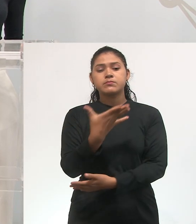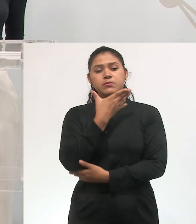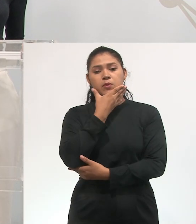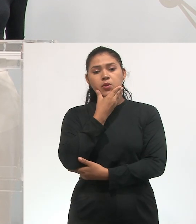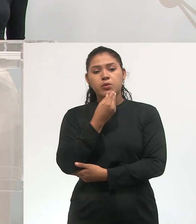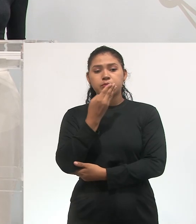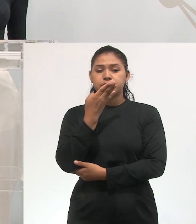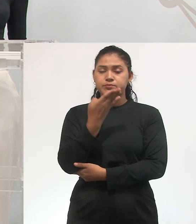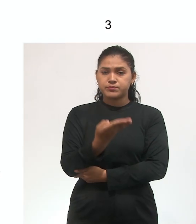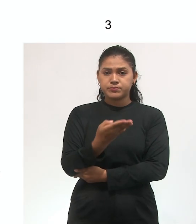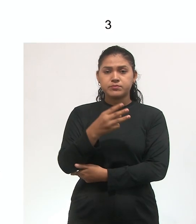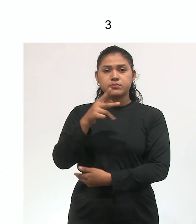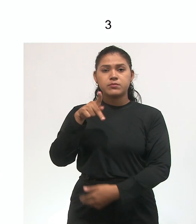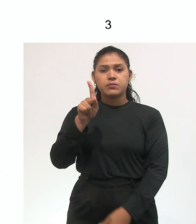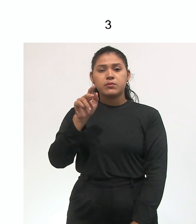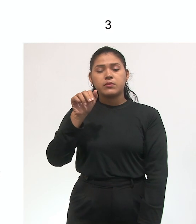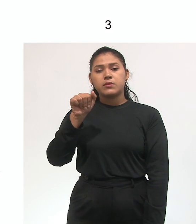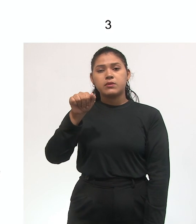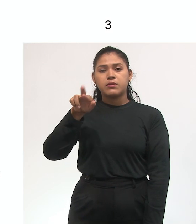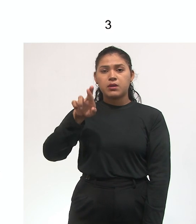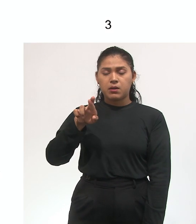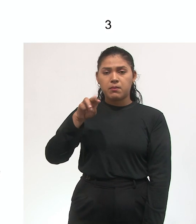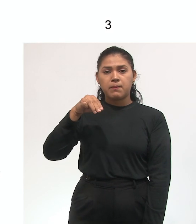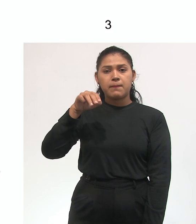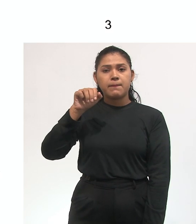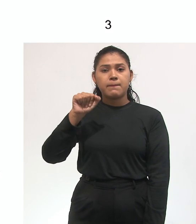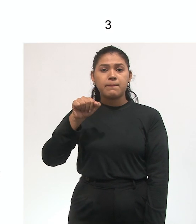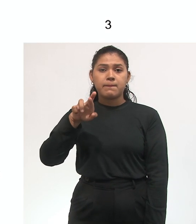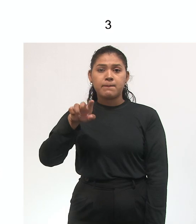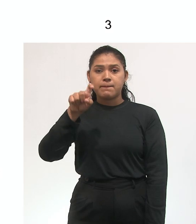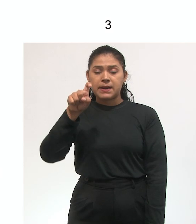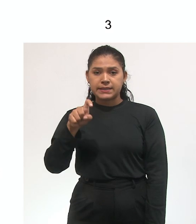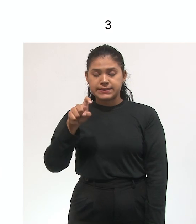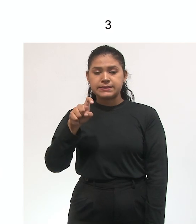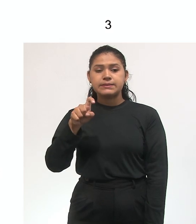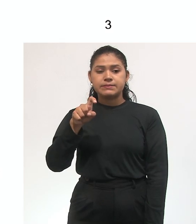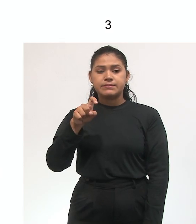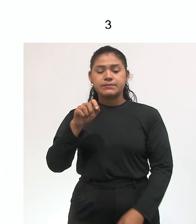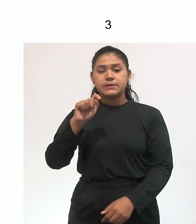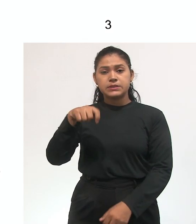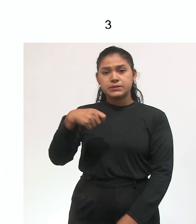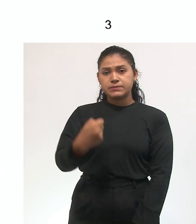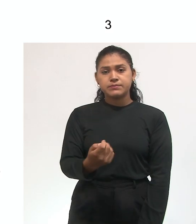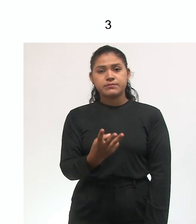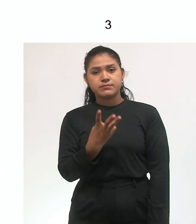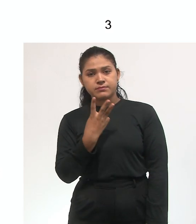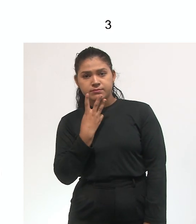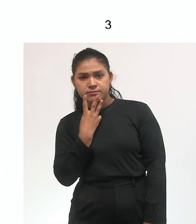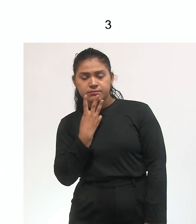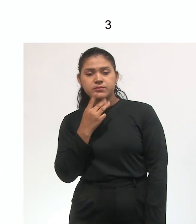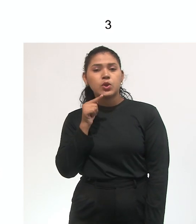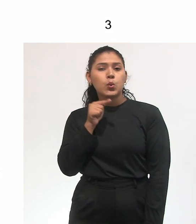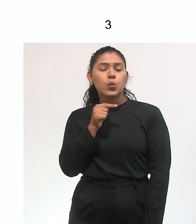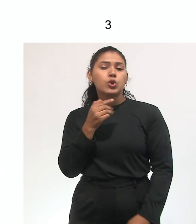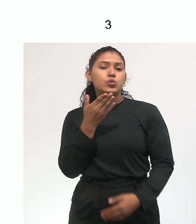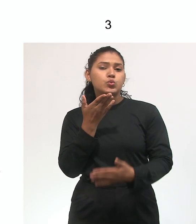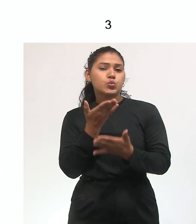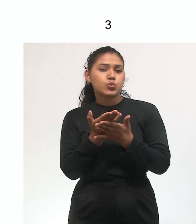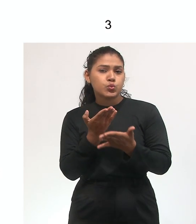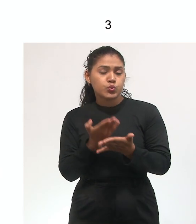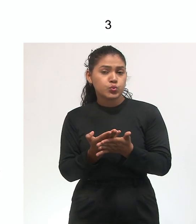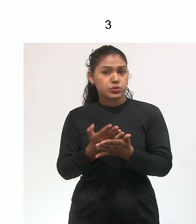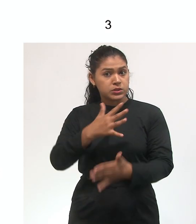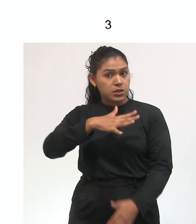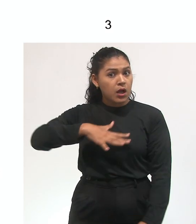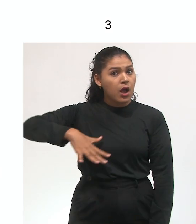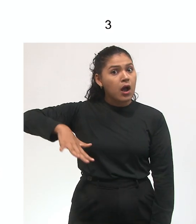este simpático senhor que aparece aqui nos slides, ele, para além de um estudioso, né,